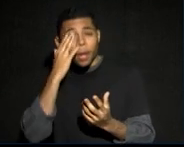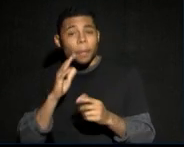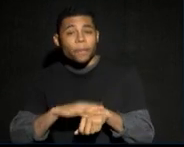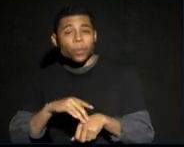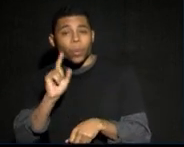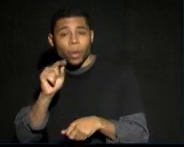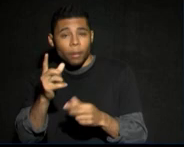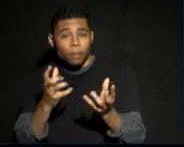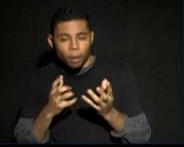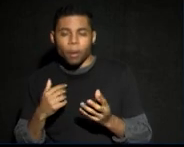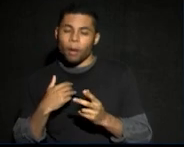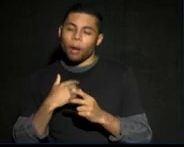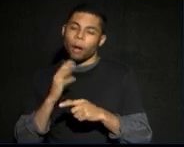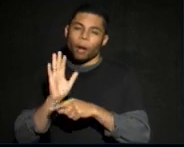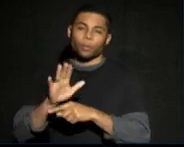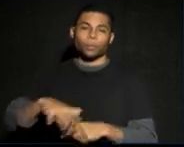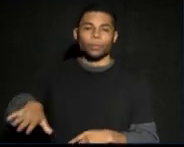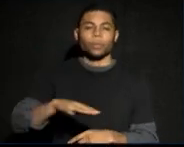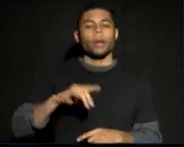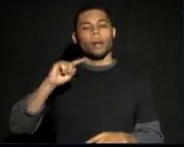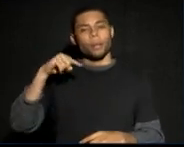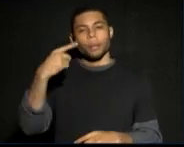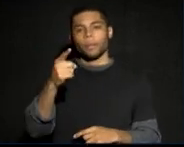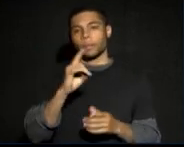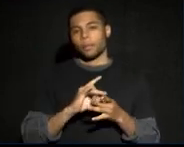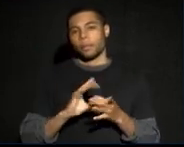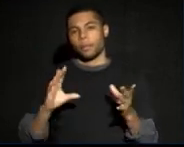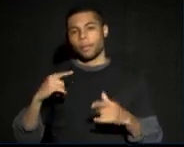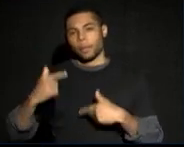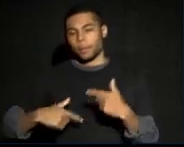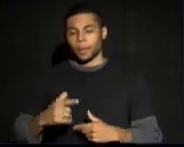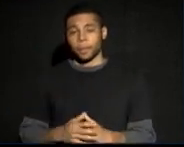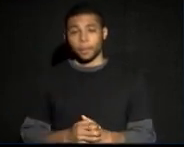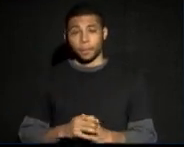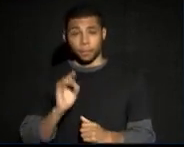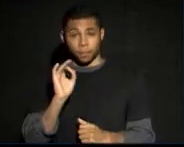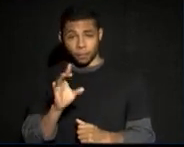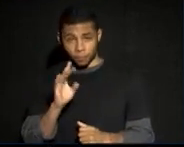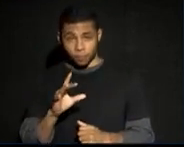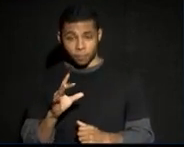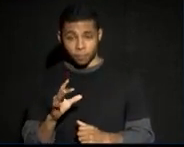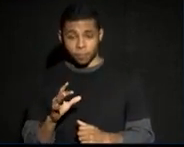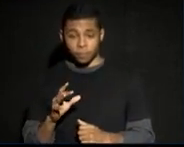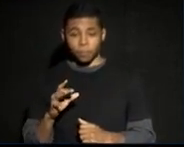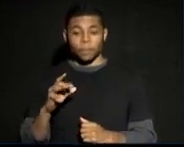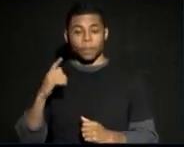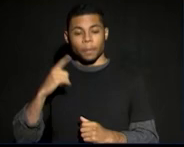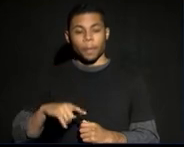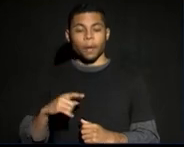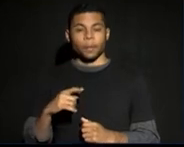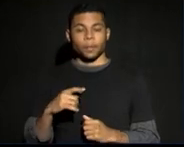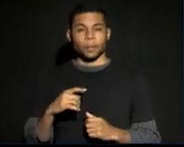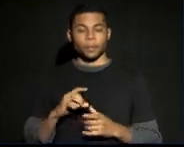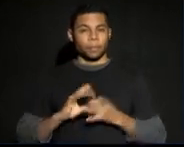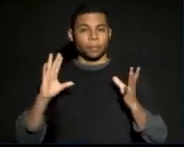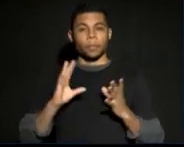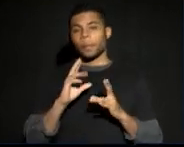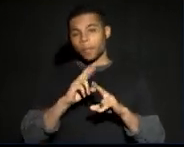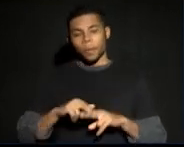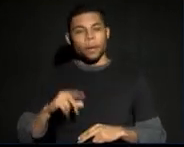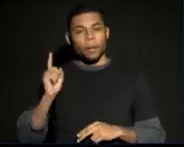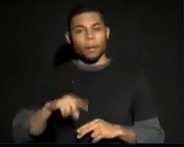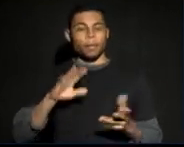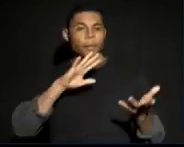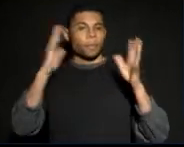que você sabe fazer e ajuda lá embaixo e você trabalhar com autonomia técnica Independência é